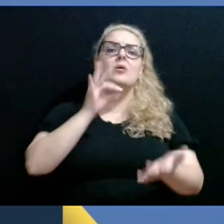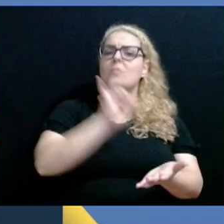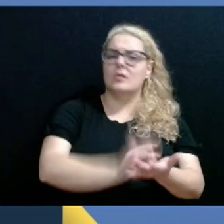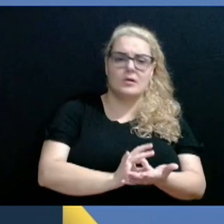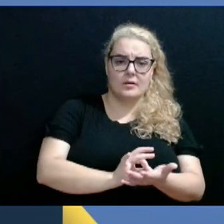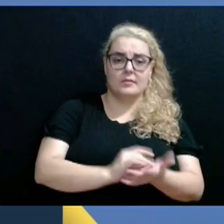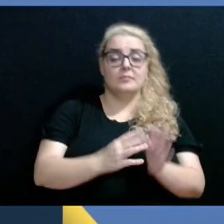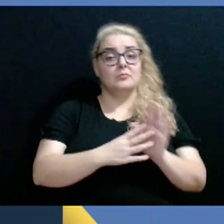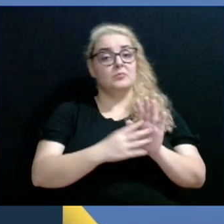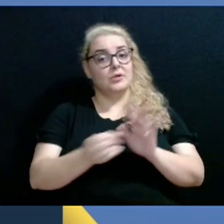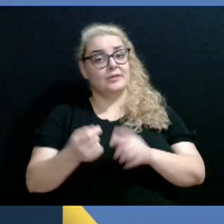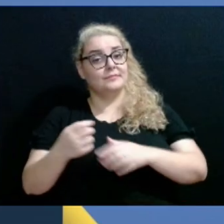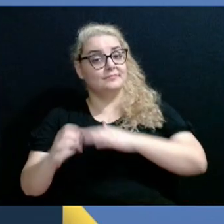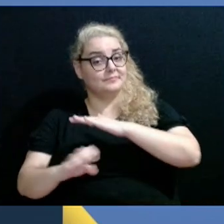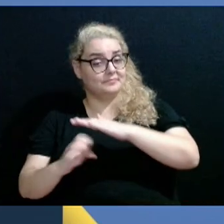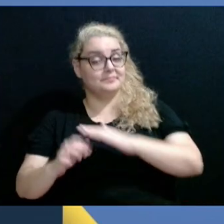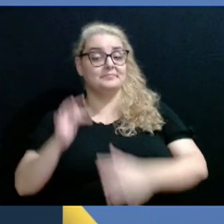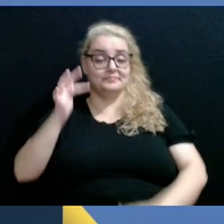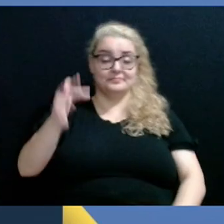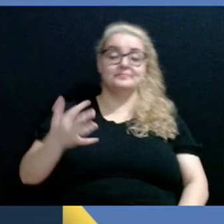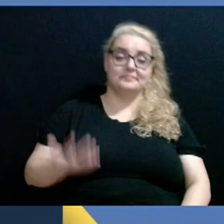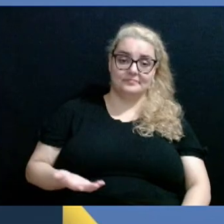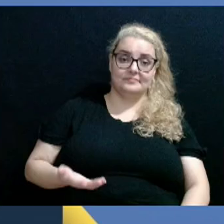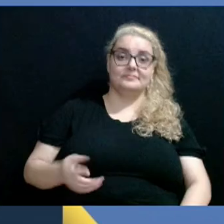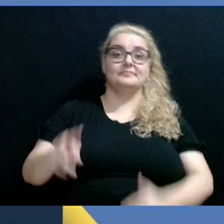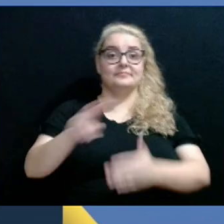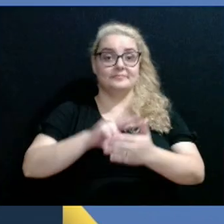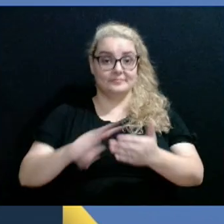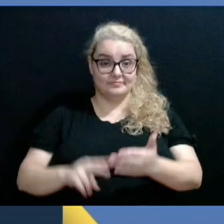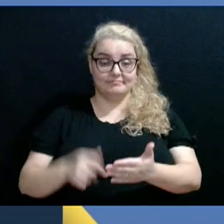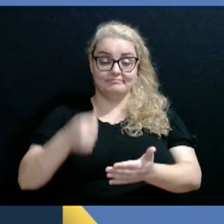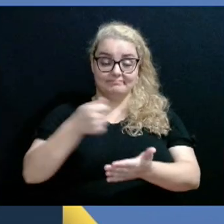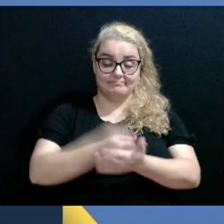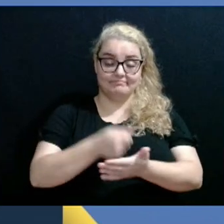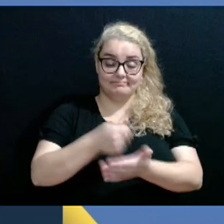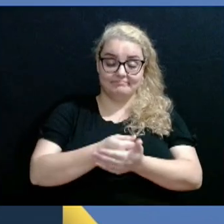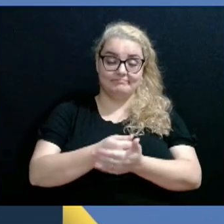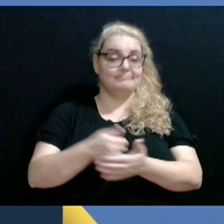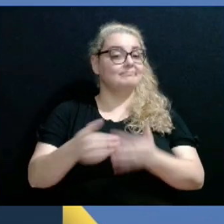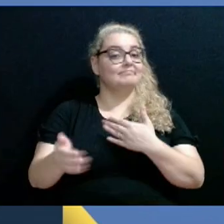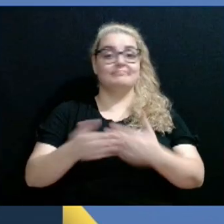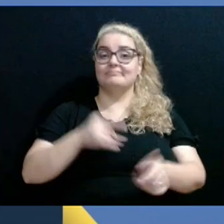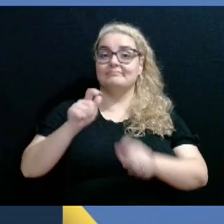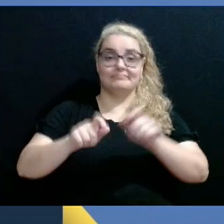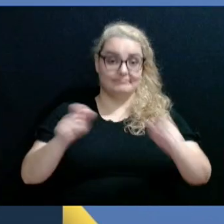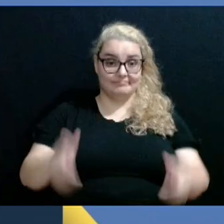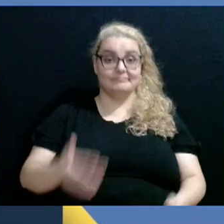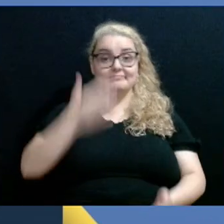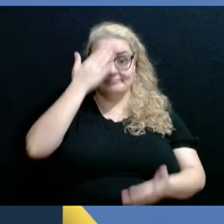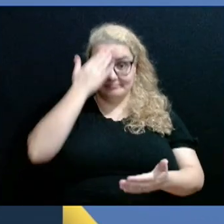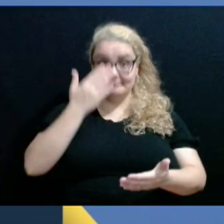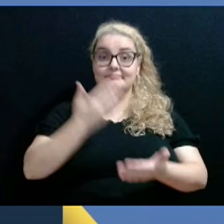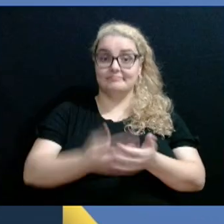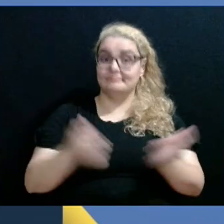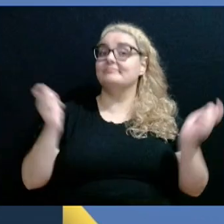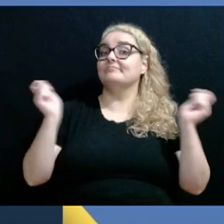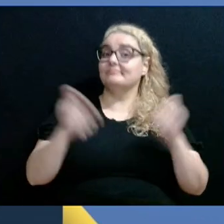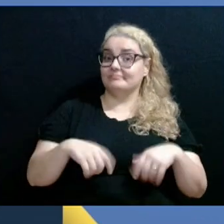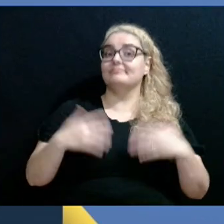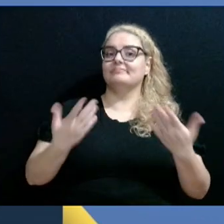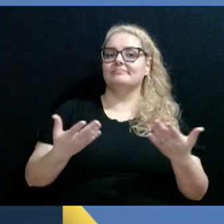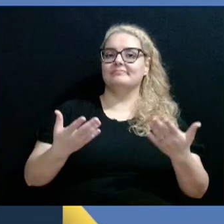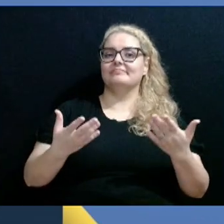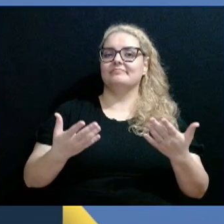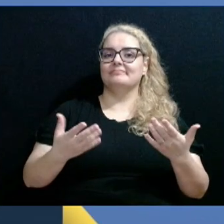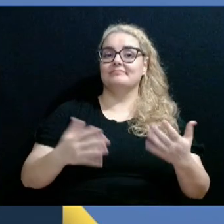de negócio e futuro. Uma leitura obrigatória para qualquer um que acredita ser possível transformar o